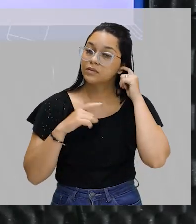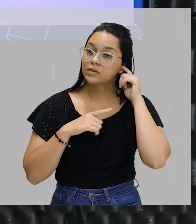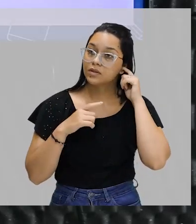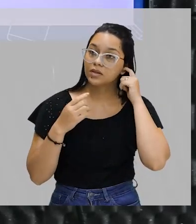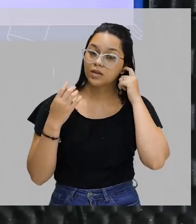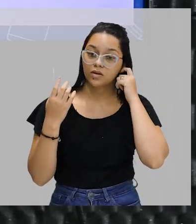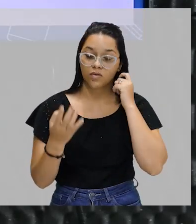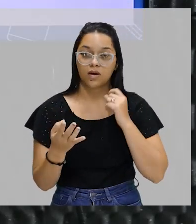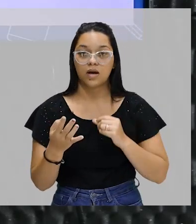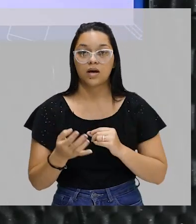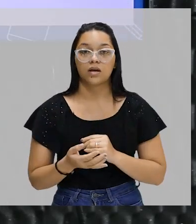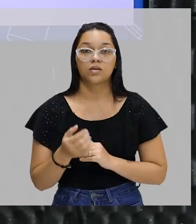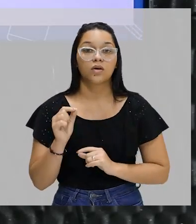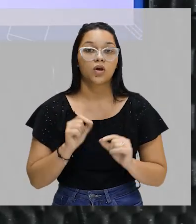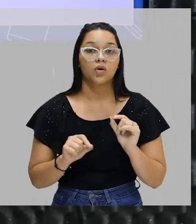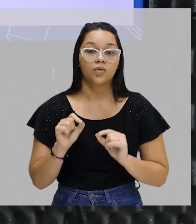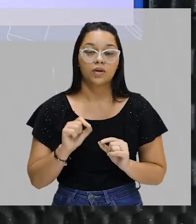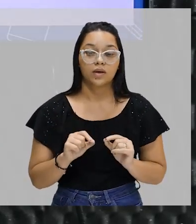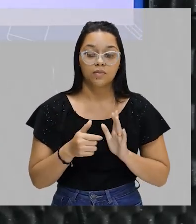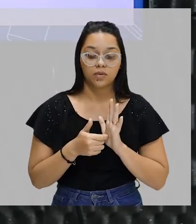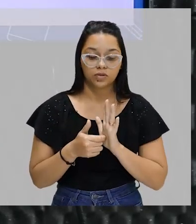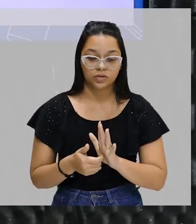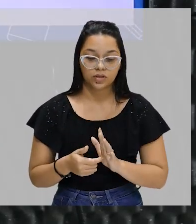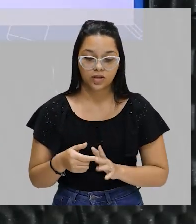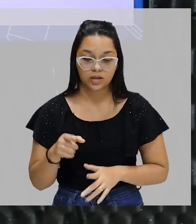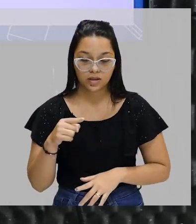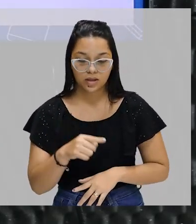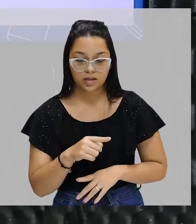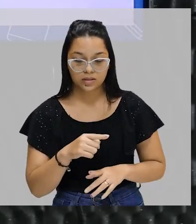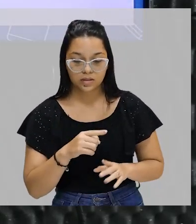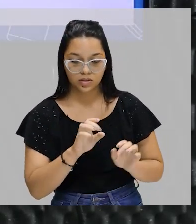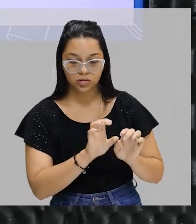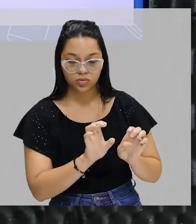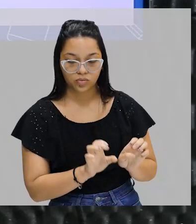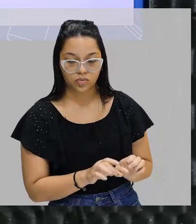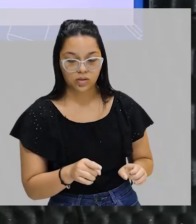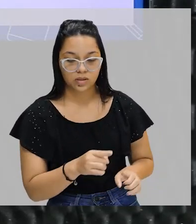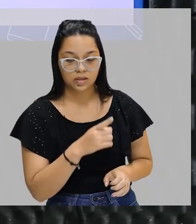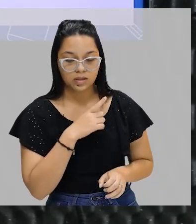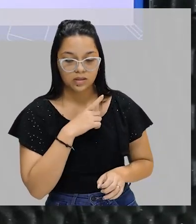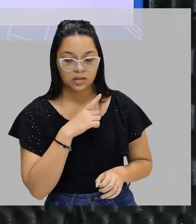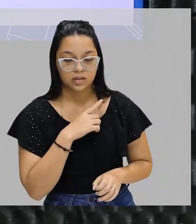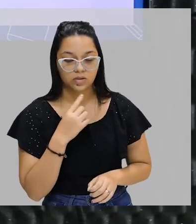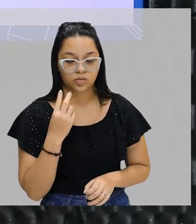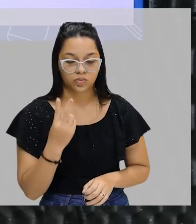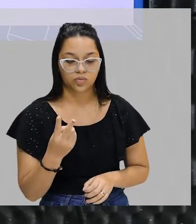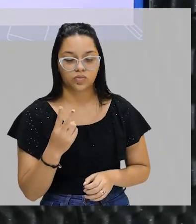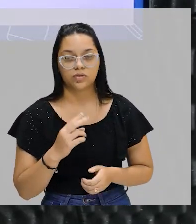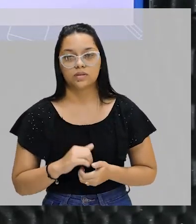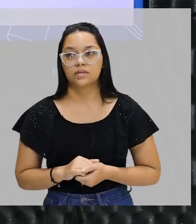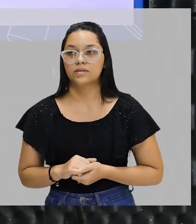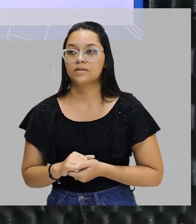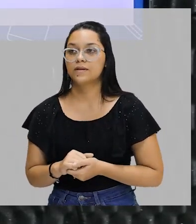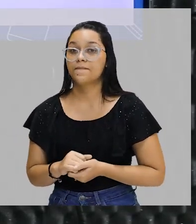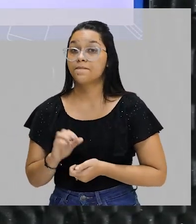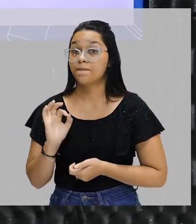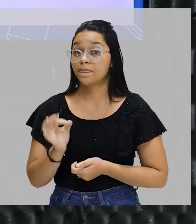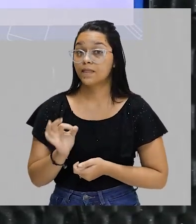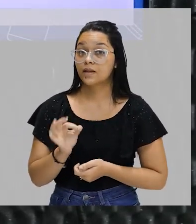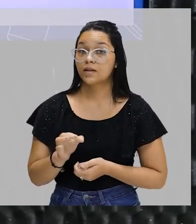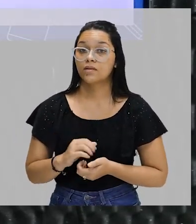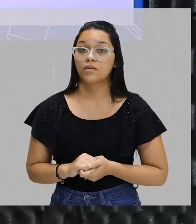4 extremidades, então é um indicativo que essa estrutura vai apresentar 2 ramificações,